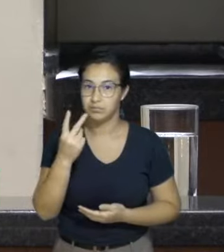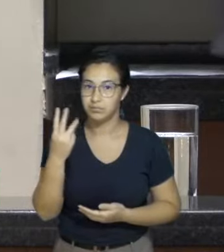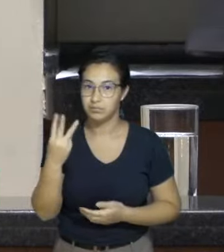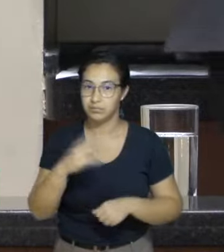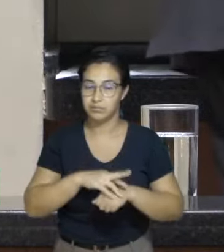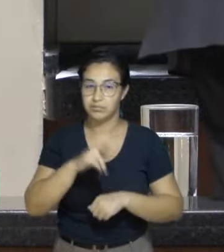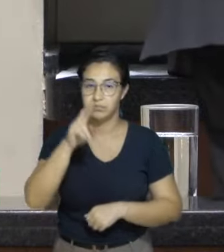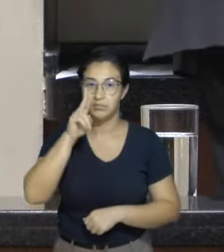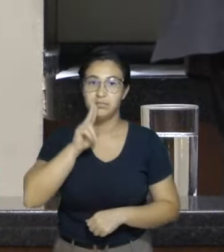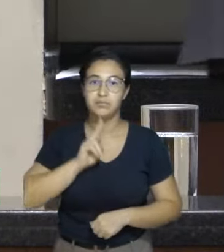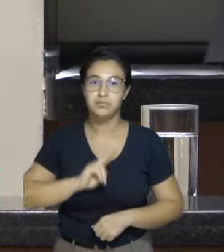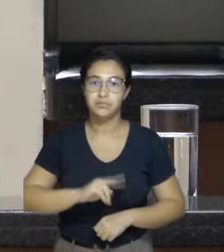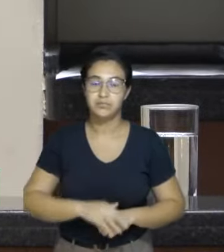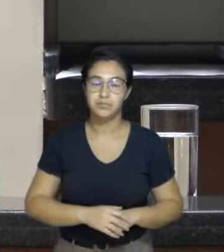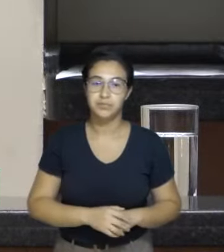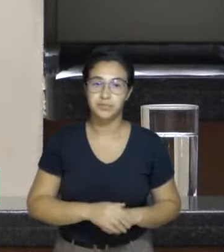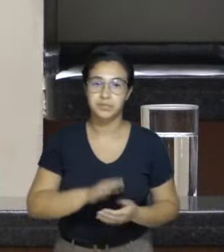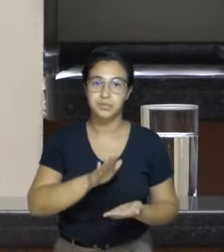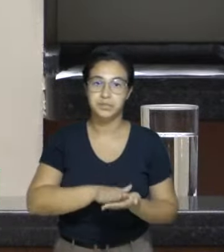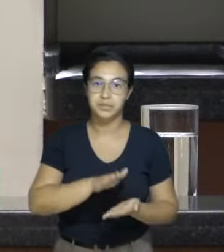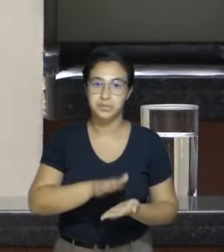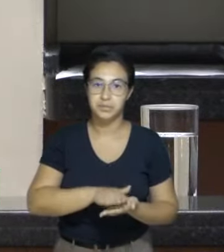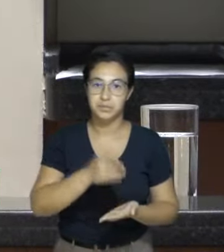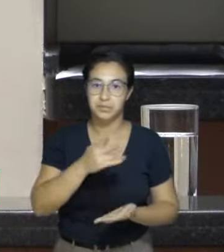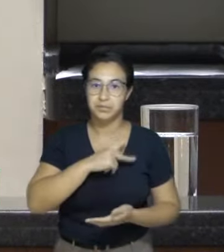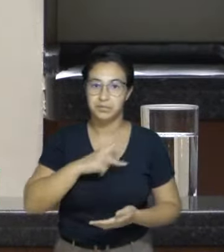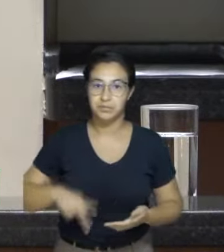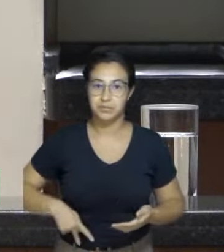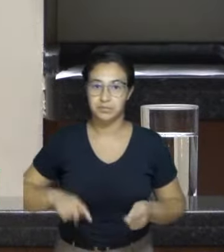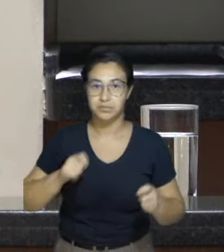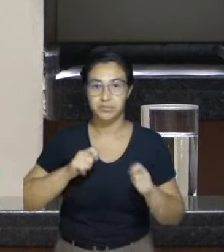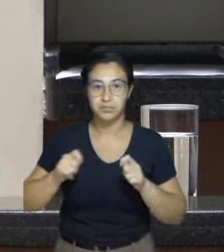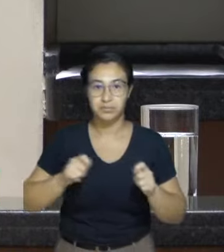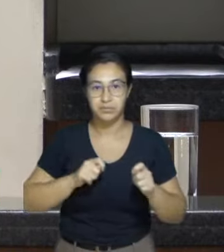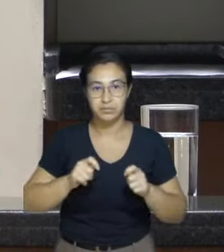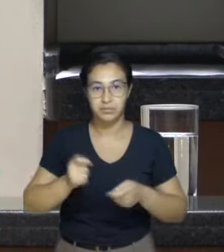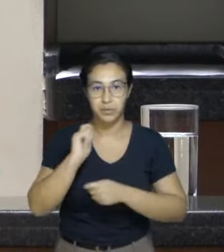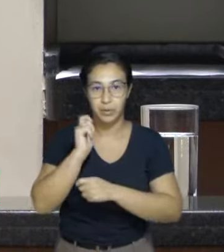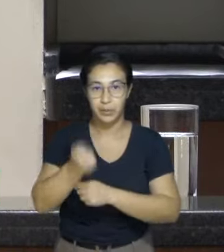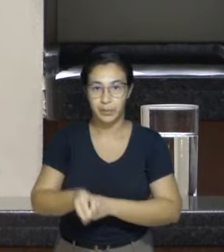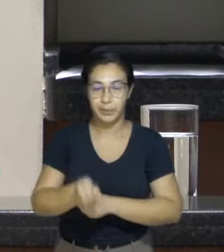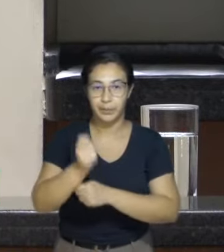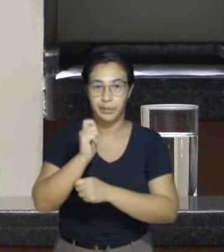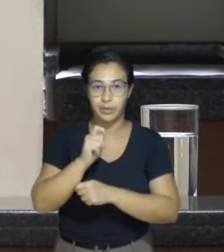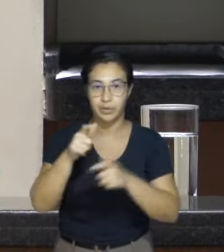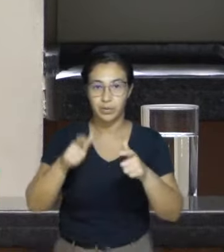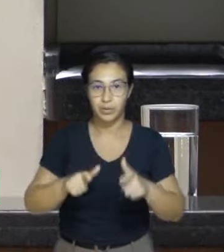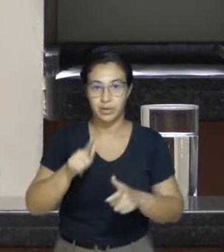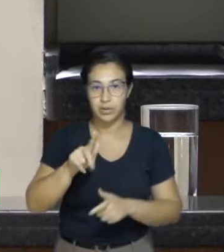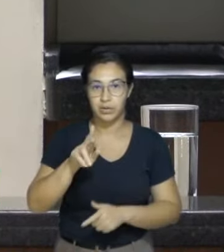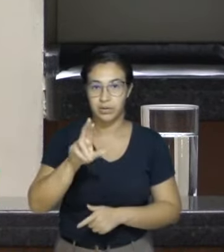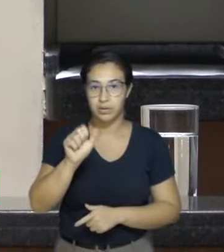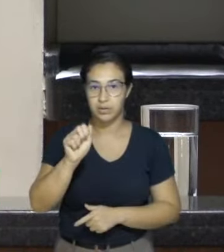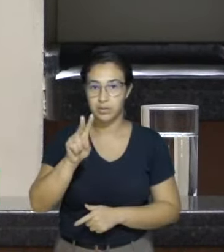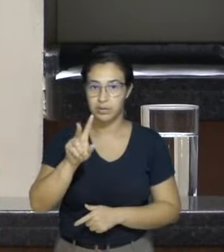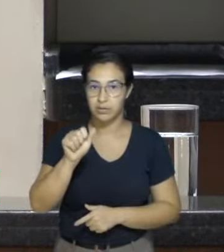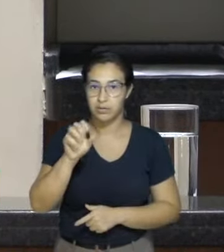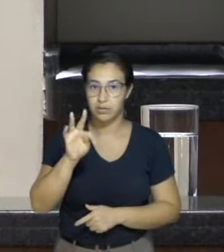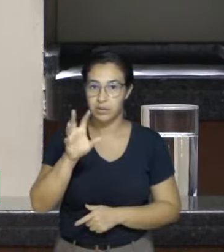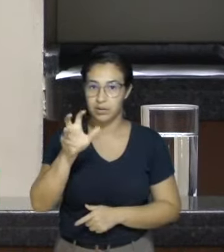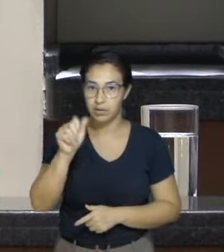Ivanats, manifestando aplausos ao presidente da Associação dos Pescadores de Gravatá, senhor Israel de Lima, pela realização